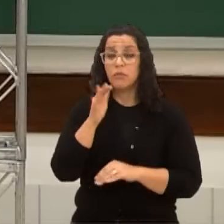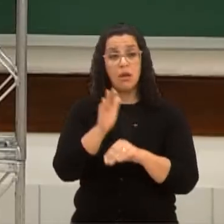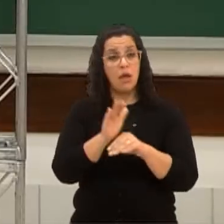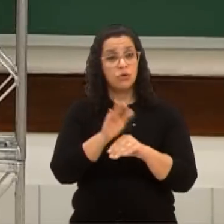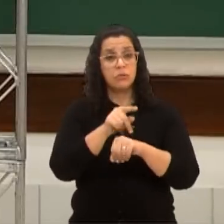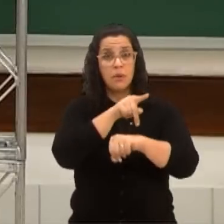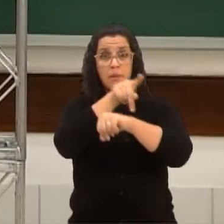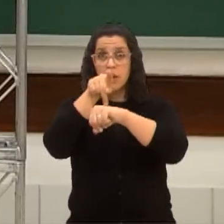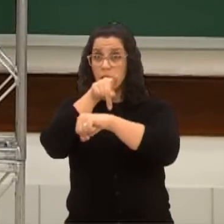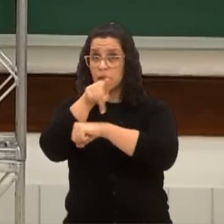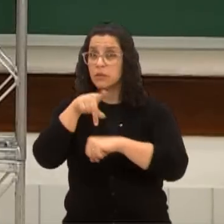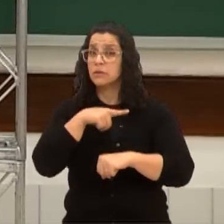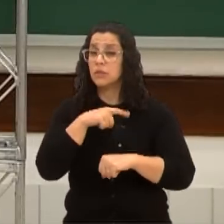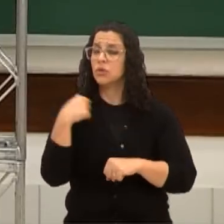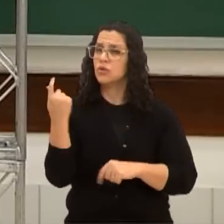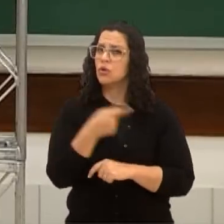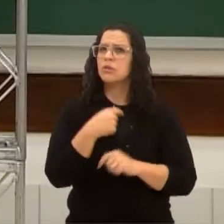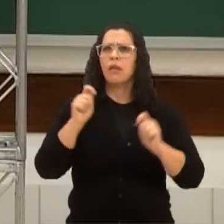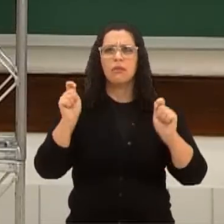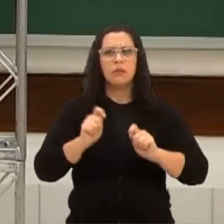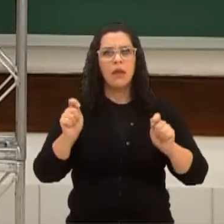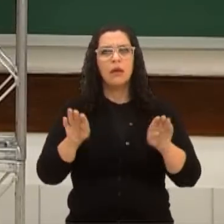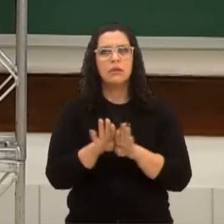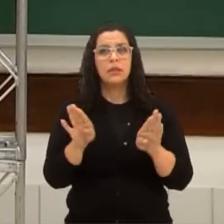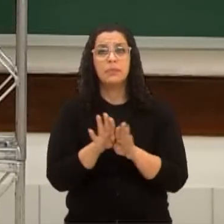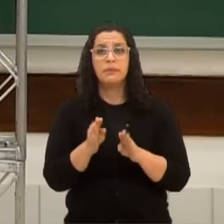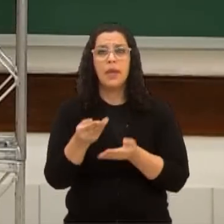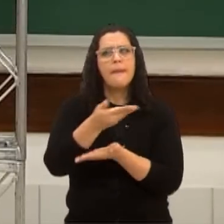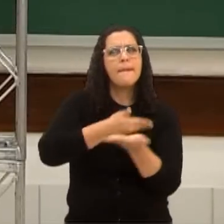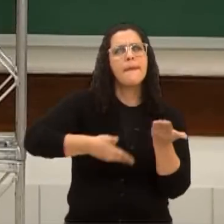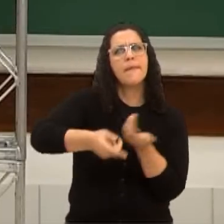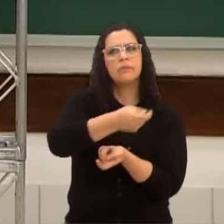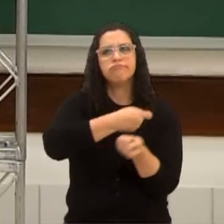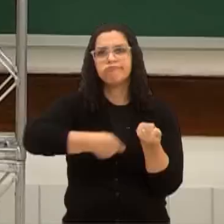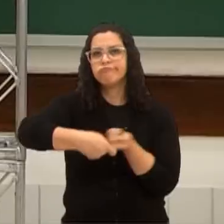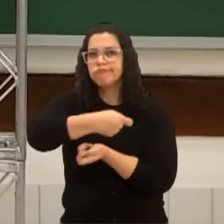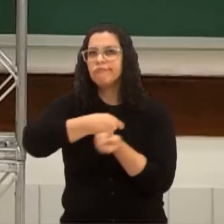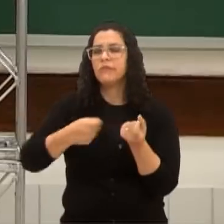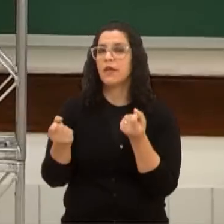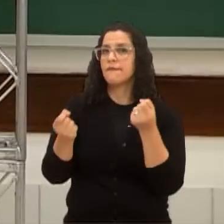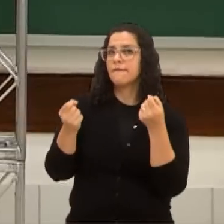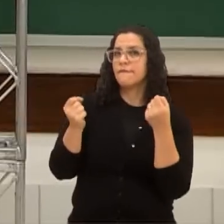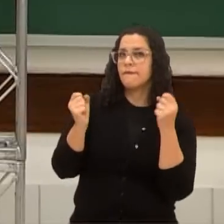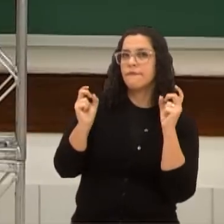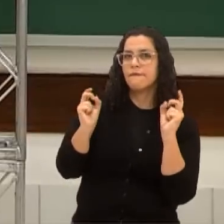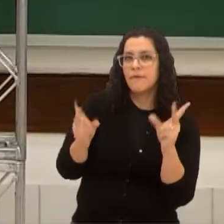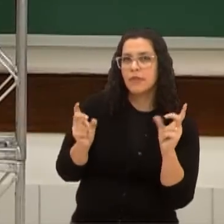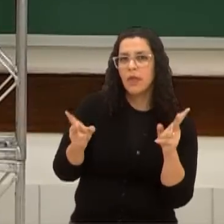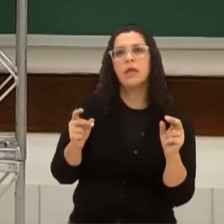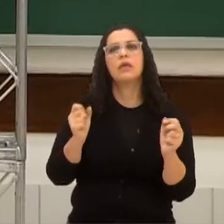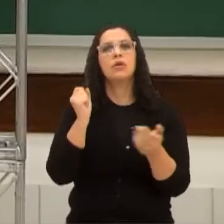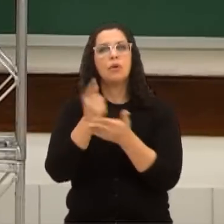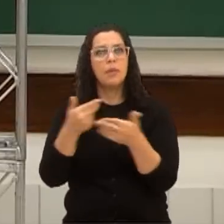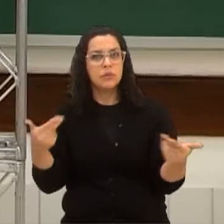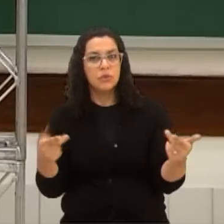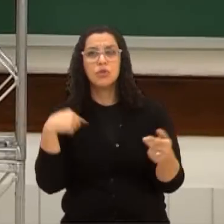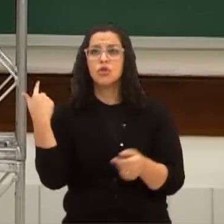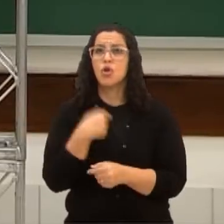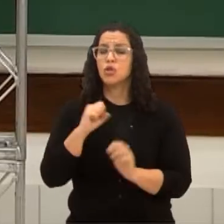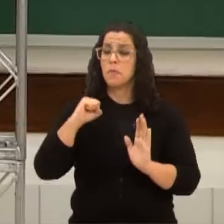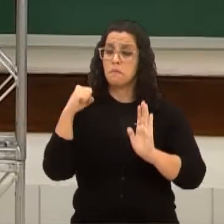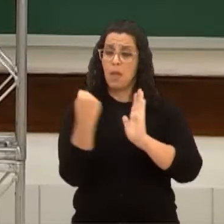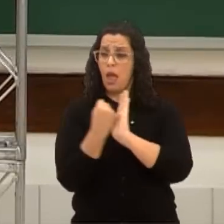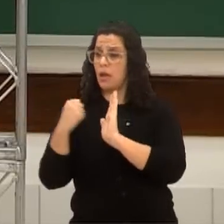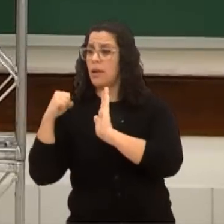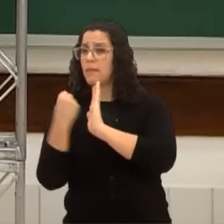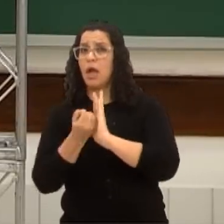países. É isso que traz a possibilidade do comércio, é isso que traz a possibilidade de acessar produtos diferentes, é